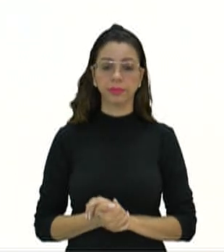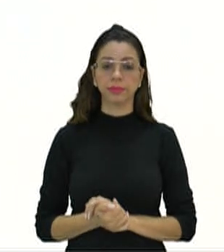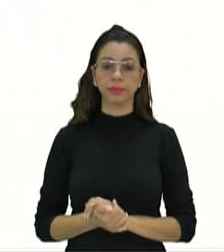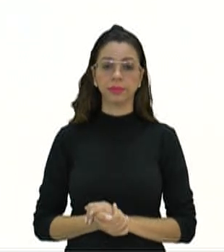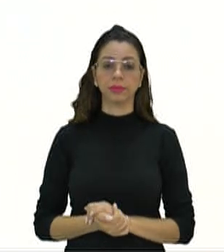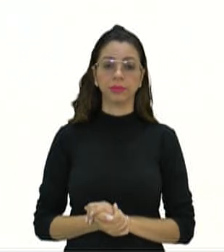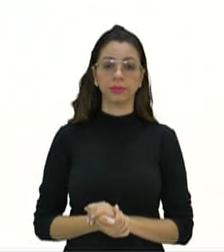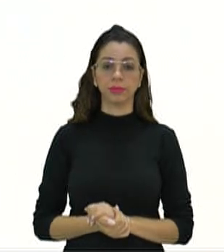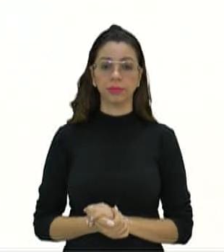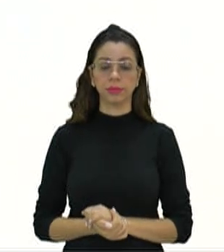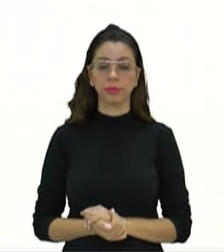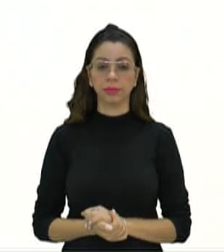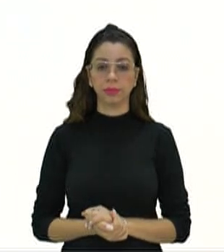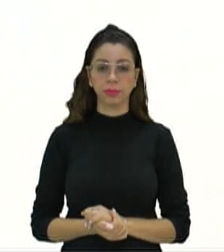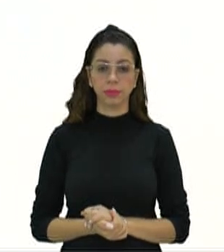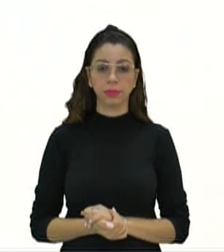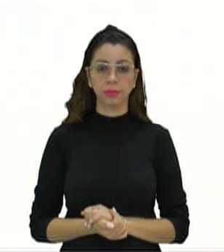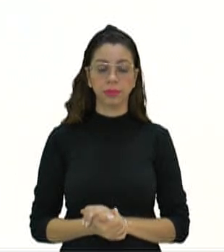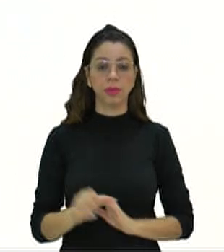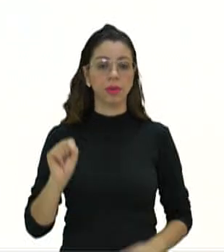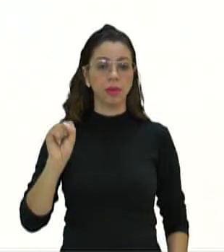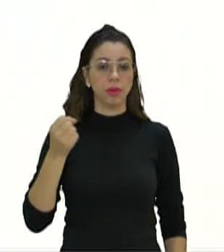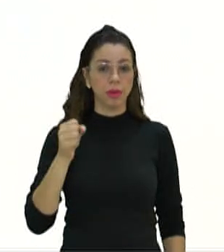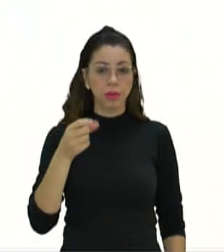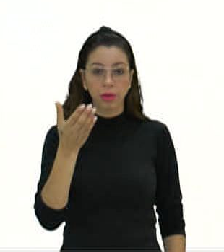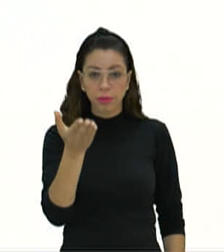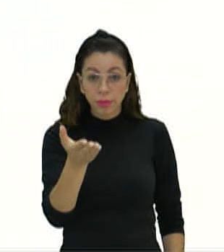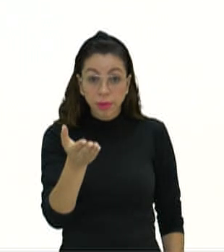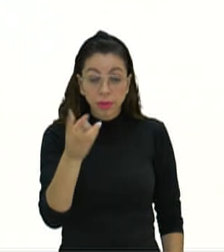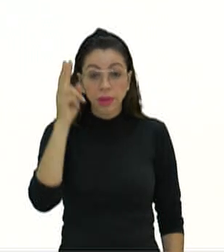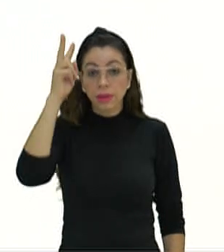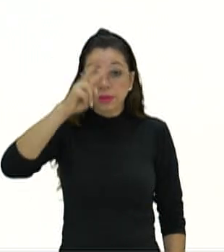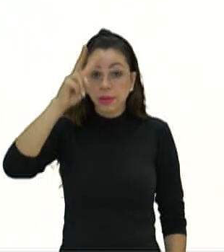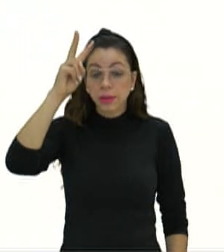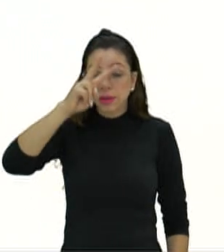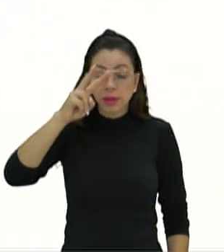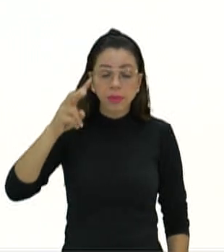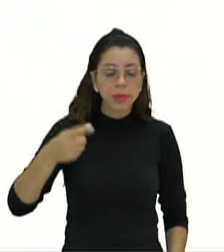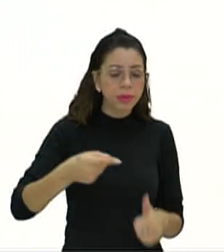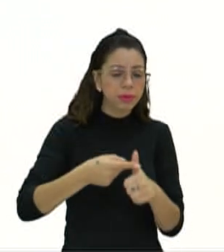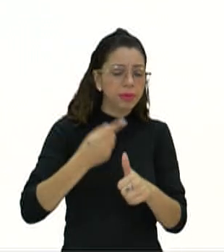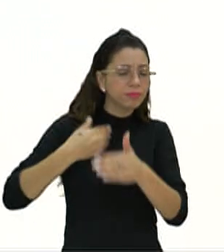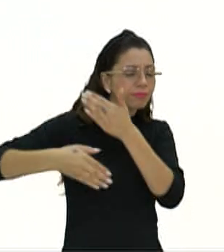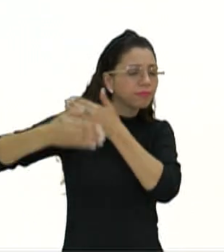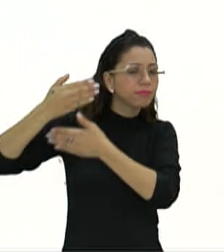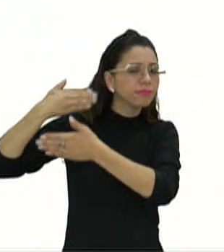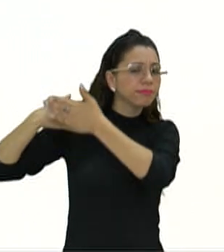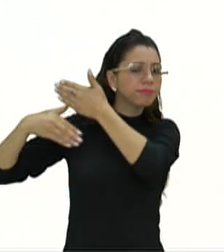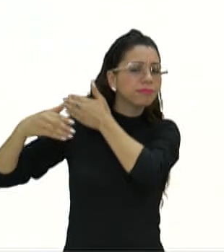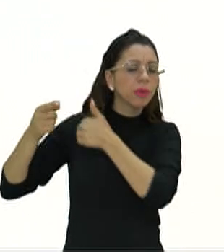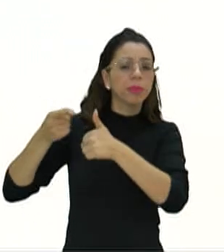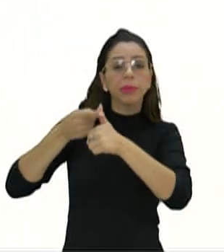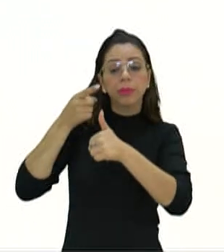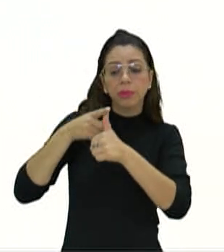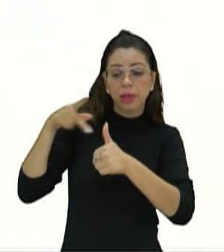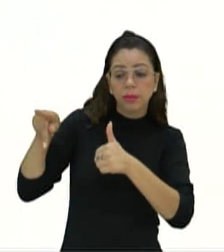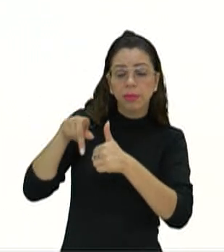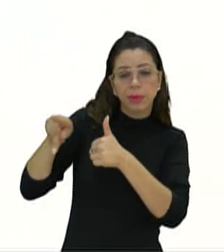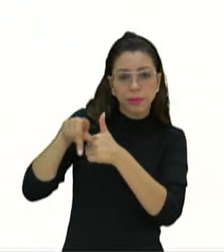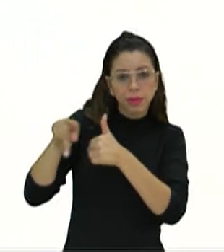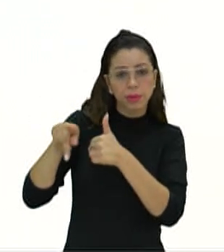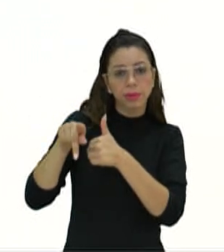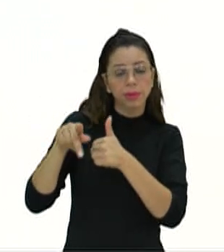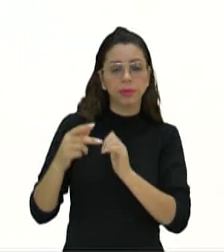remember your first teacher? Você se lembra da sua primeira professora? Daí você diz yes, I do or no, I don't. Por exemplo, numa resposta